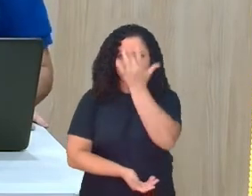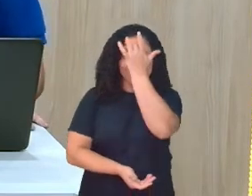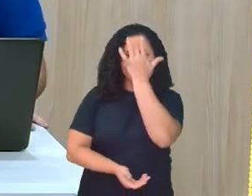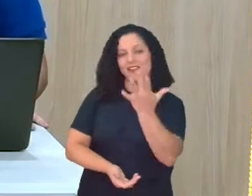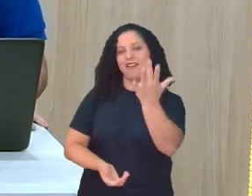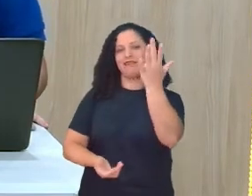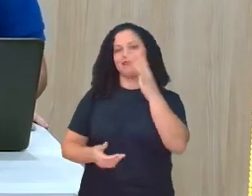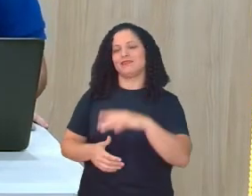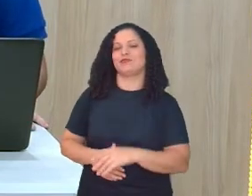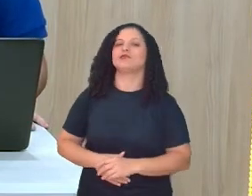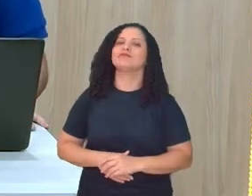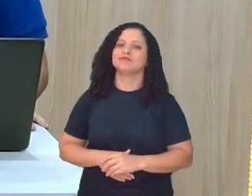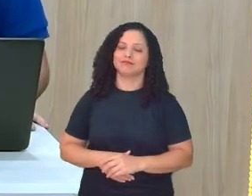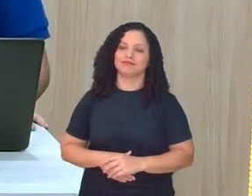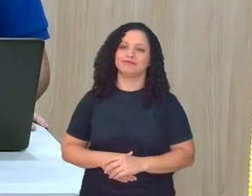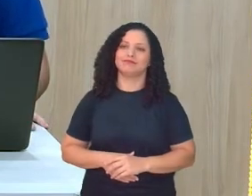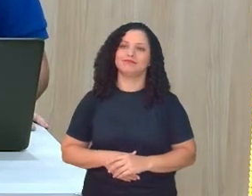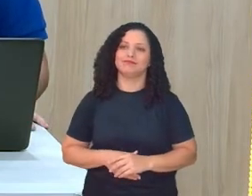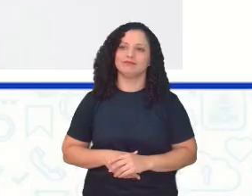professora? Verdade, Camille.